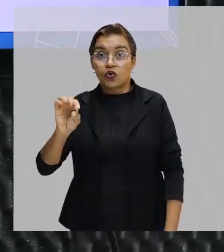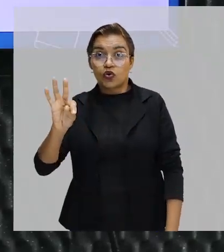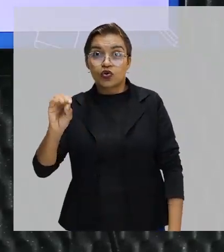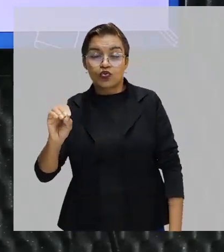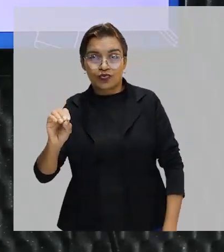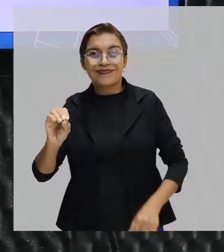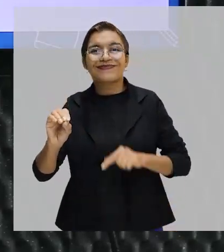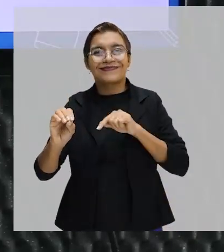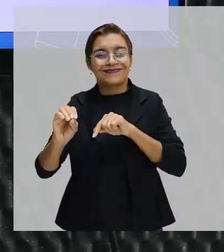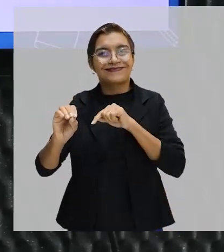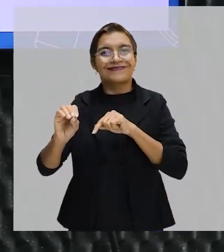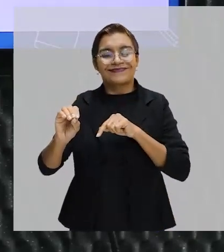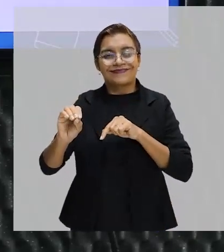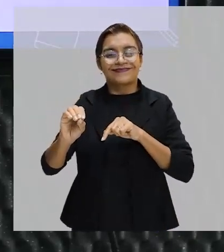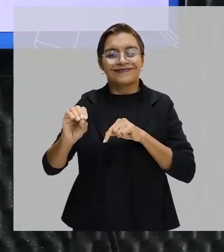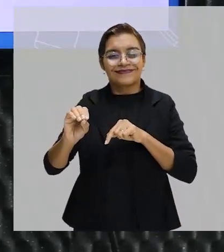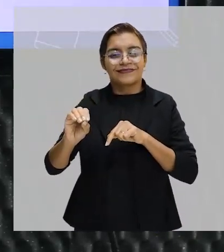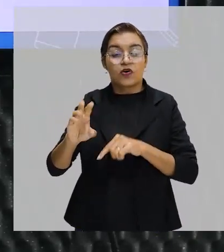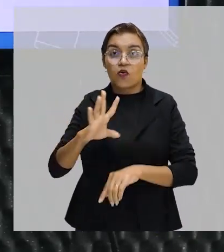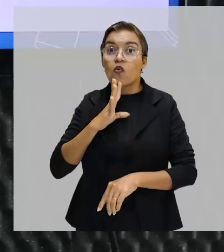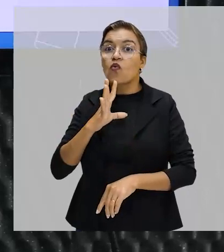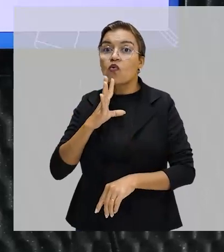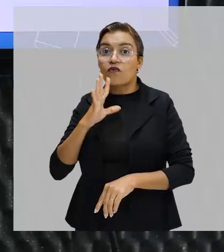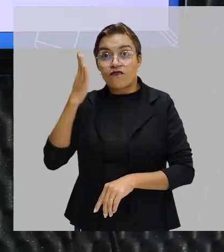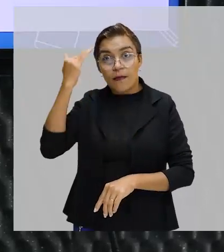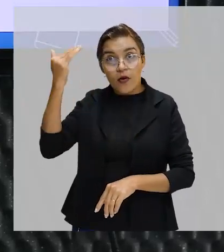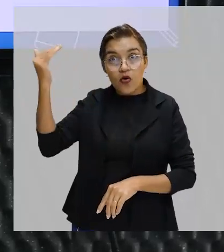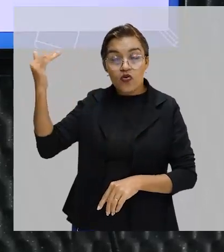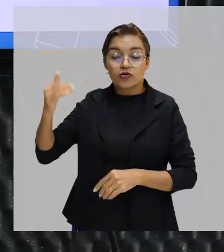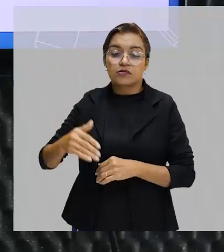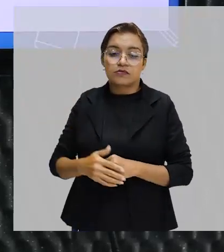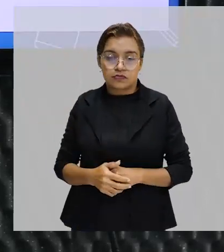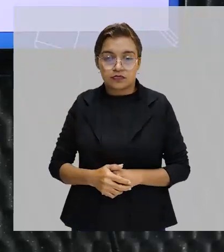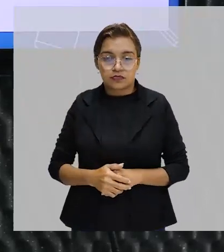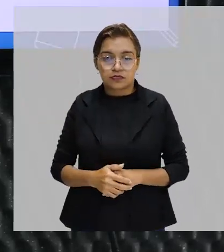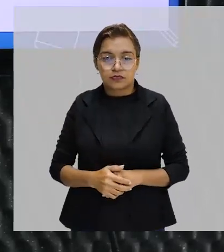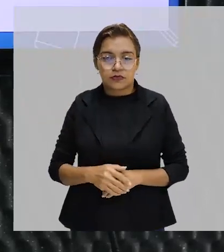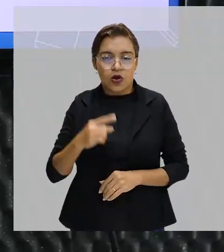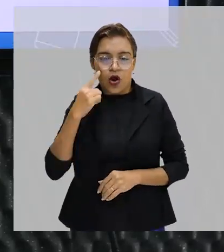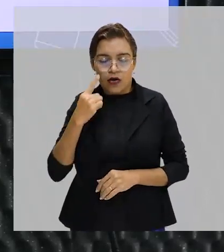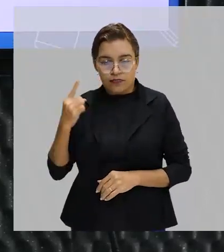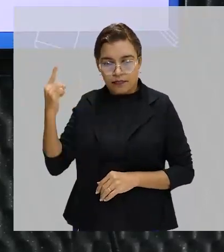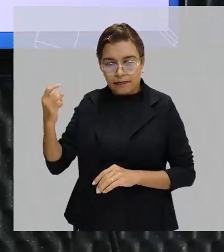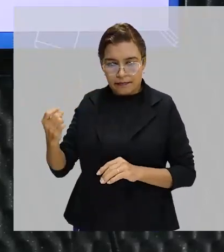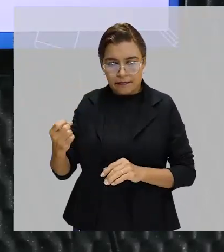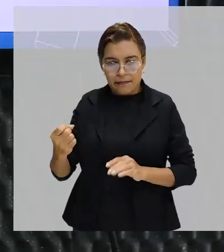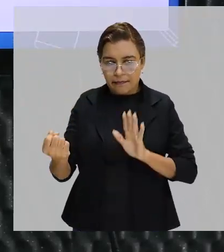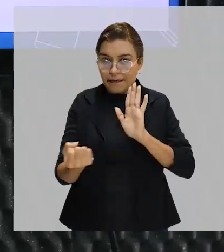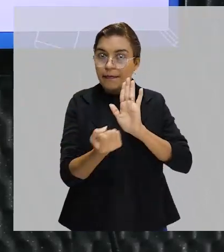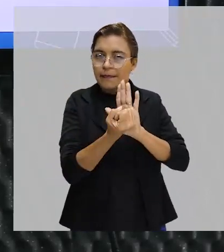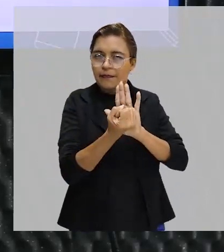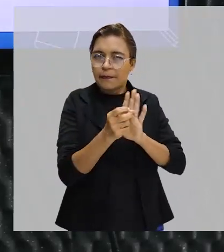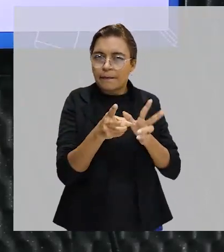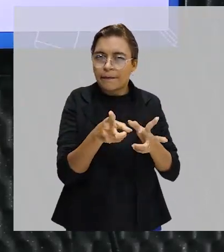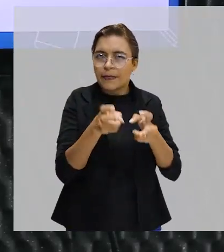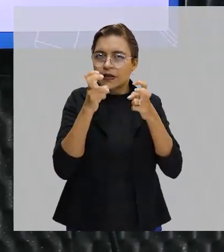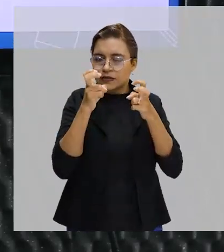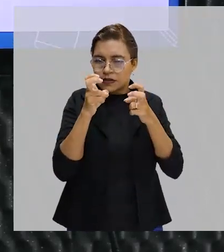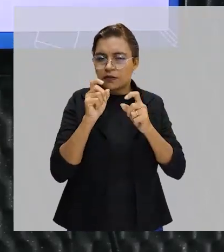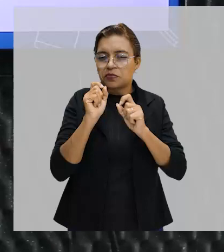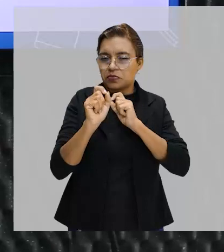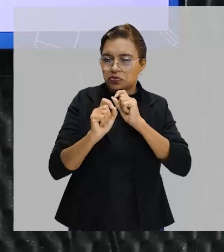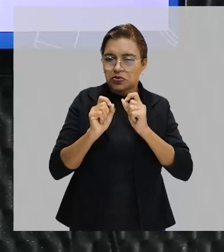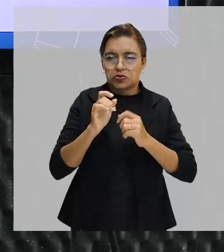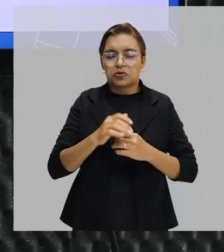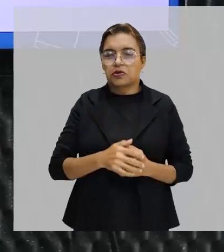marca bastante popular. Então, pela logomarca, ali pela a imagem não verbal, vocês conseguem